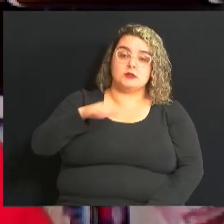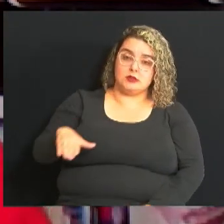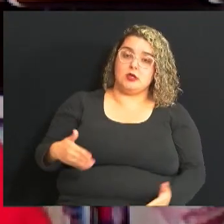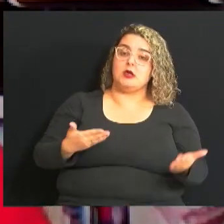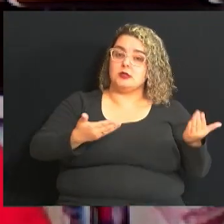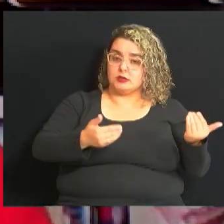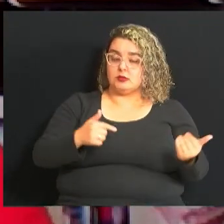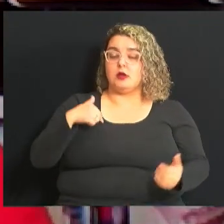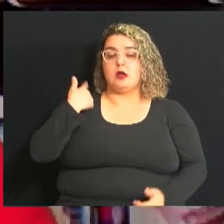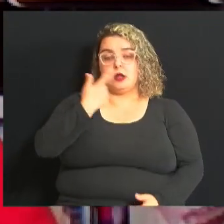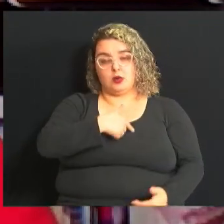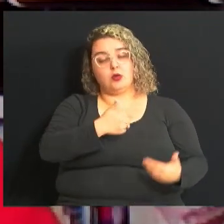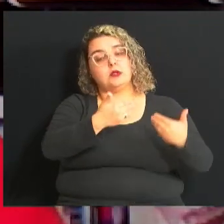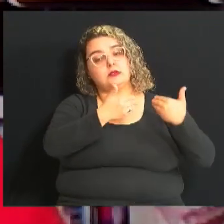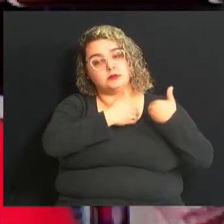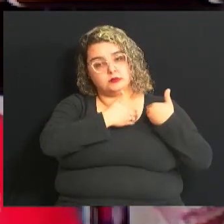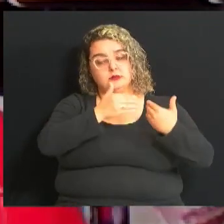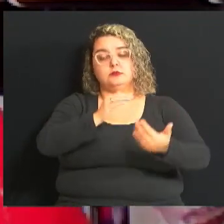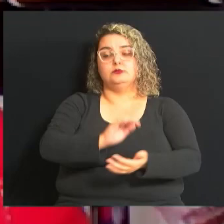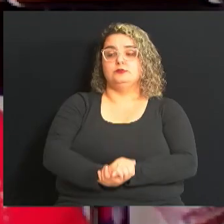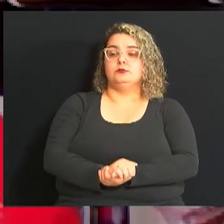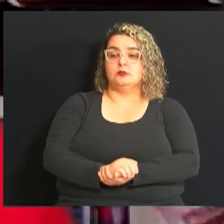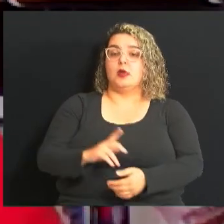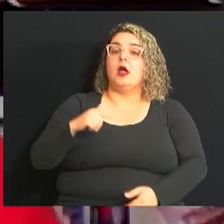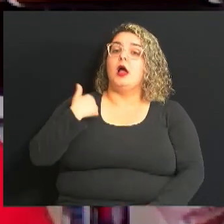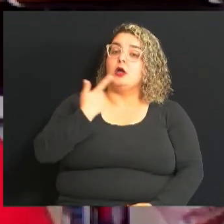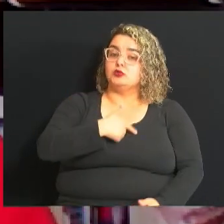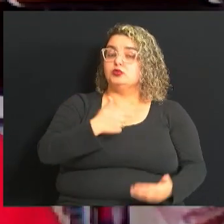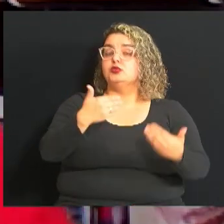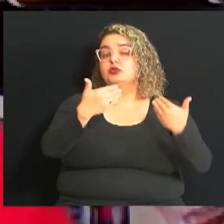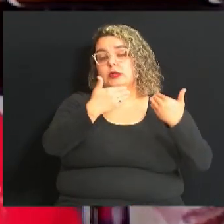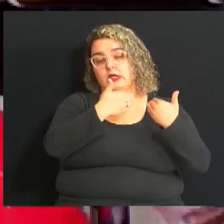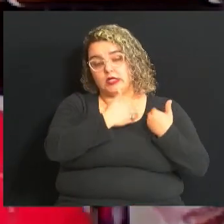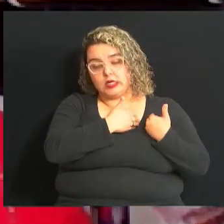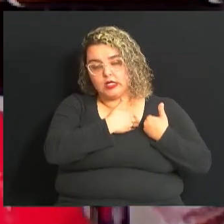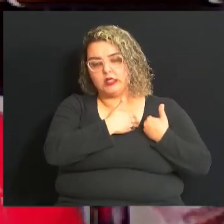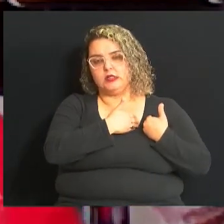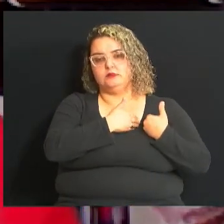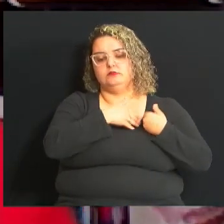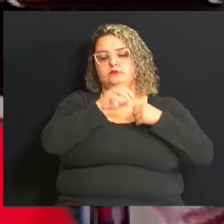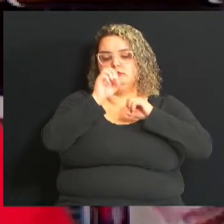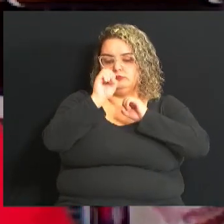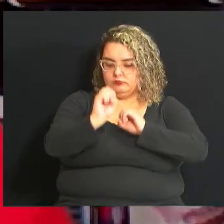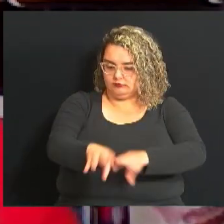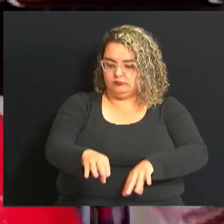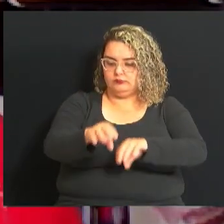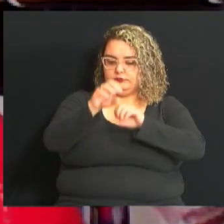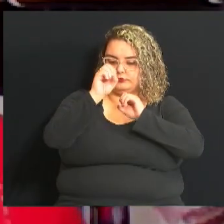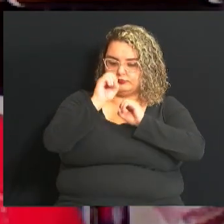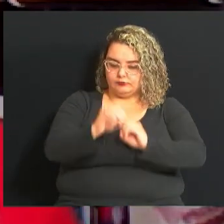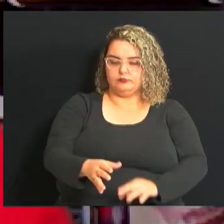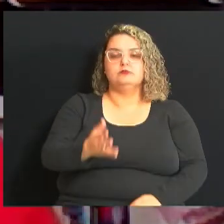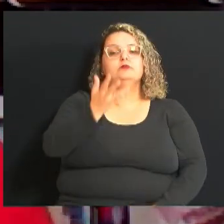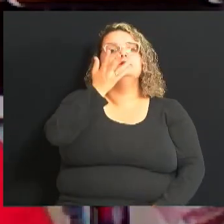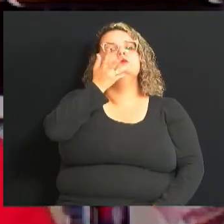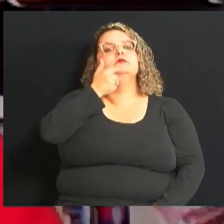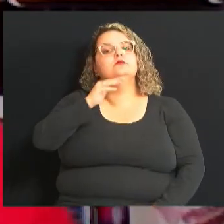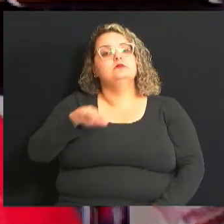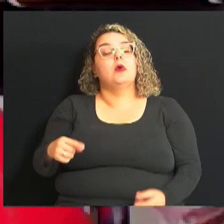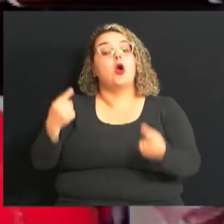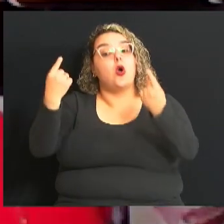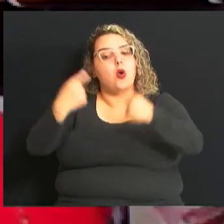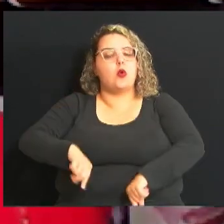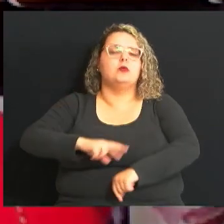nossa responsabilidade. É nossa responsabilidade educar crianças